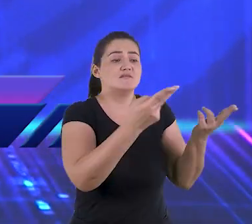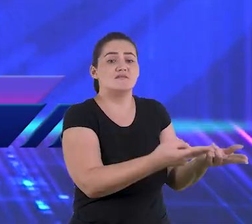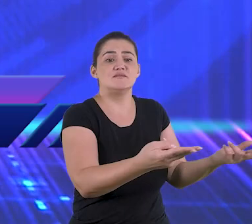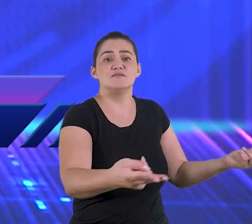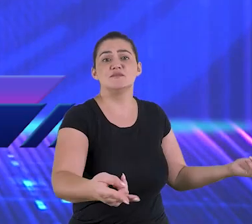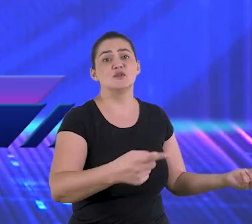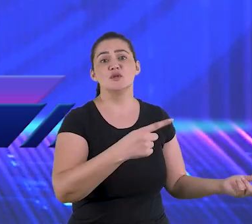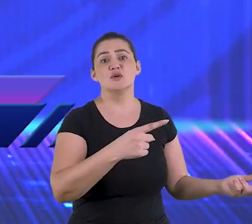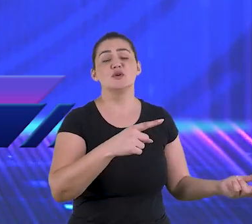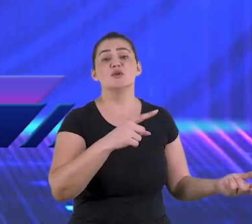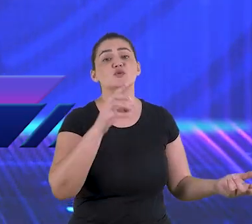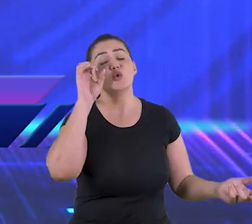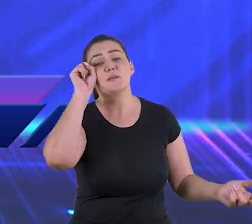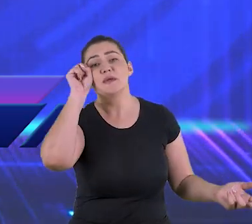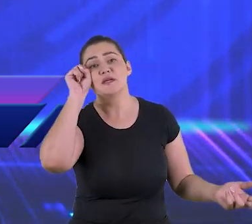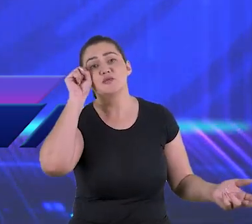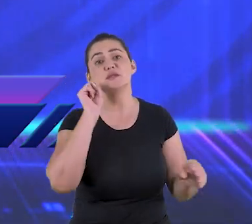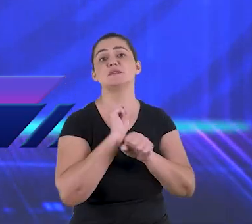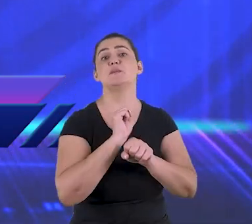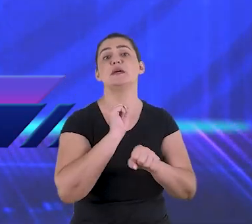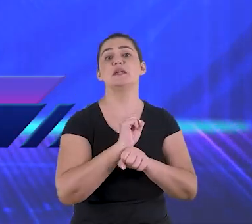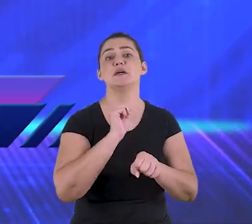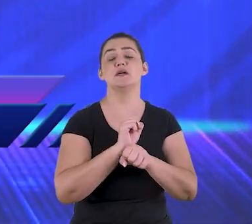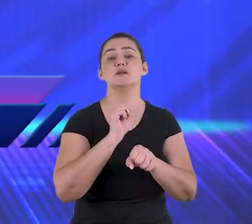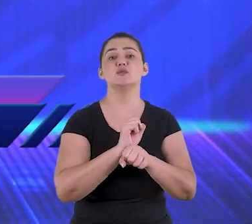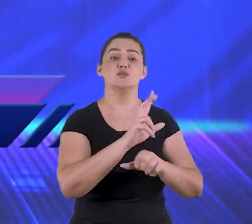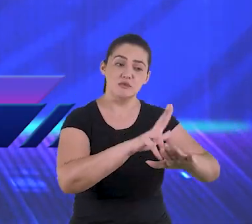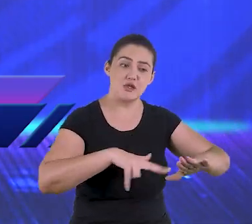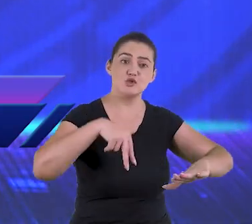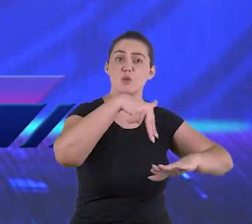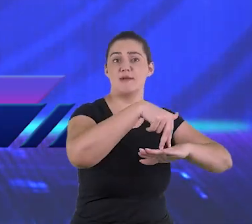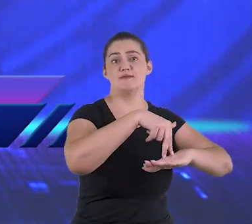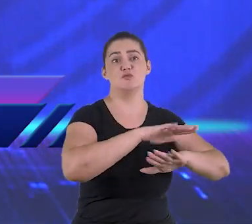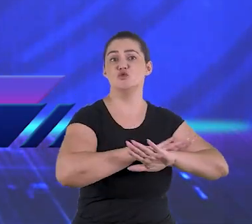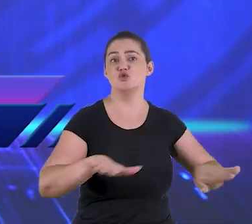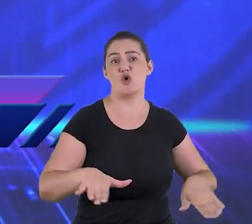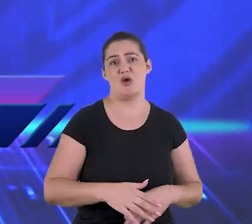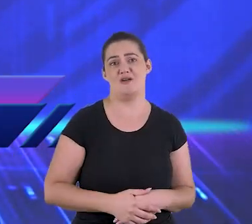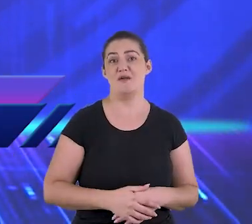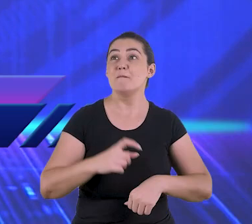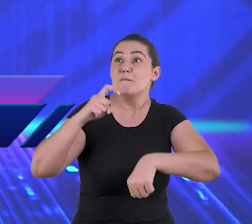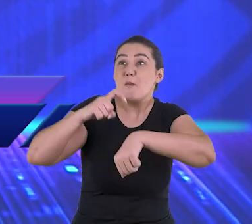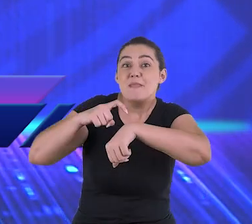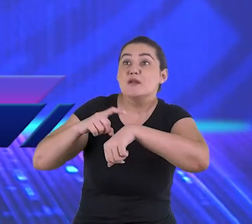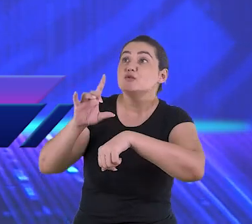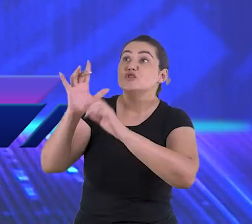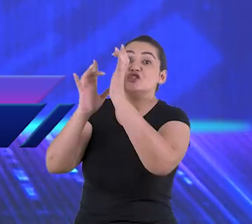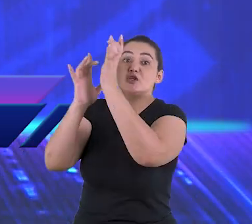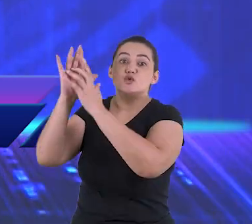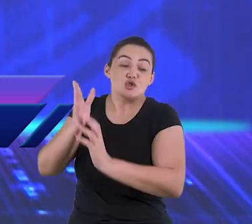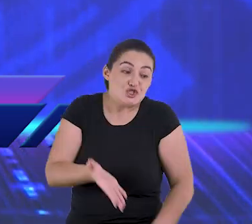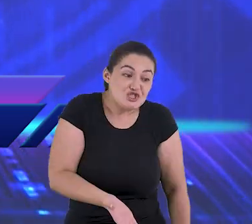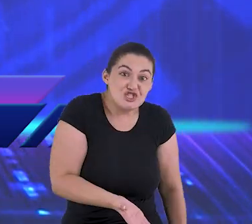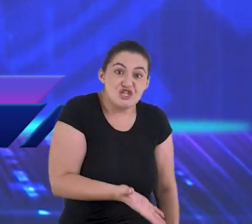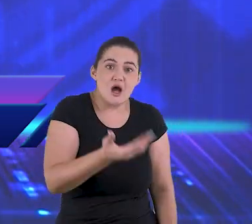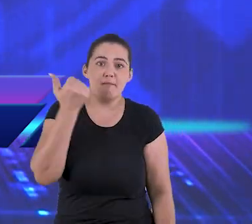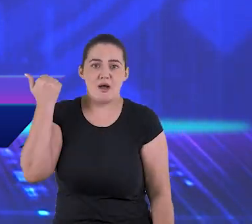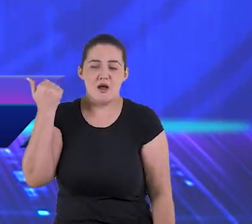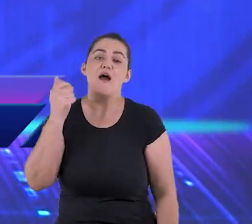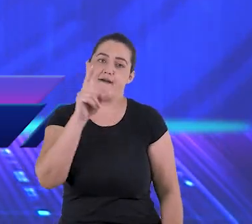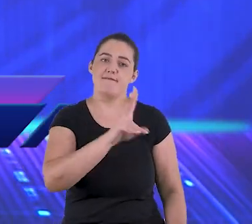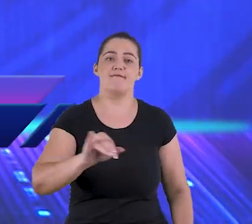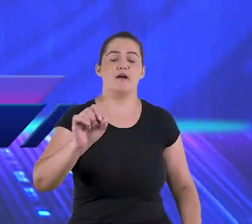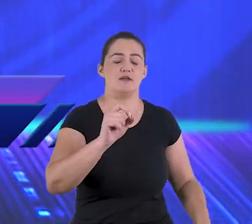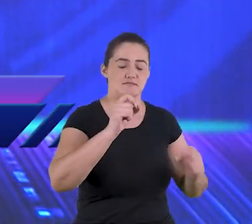que descansam, porque eles estão dormindo, aguardando o momento da ressurreição. E apenas